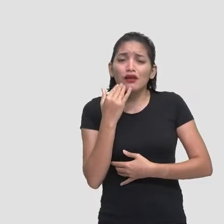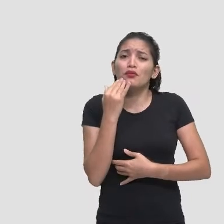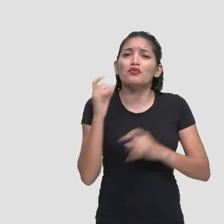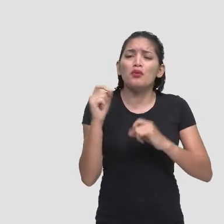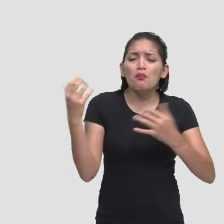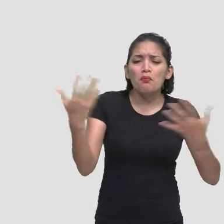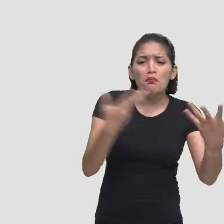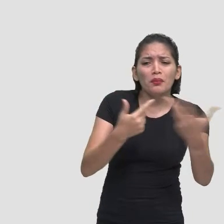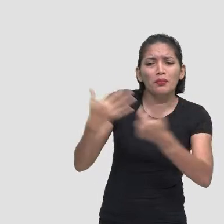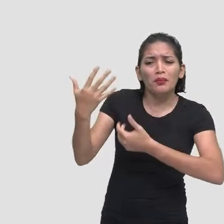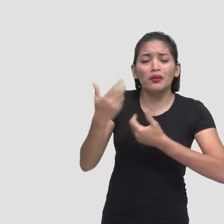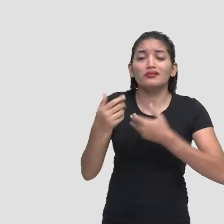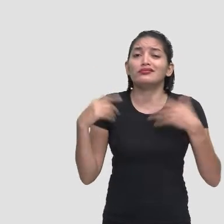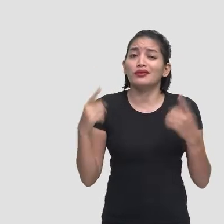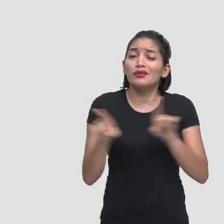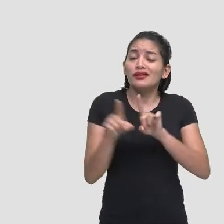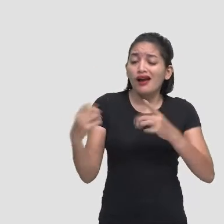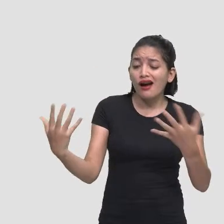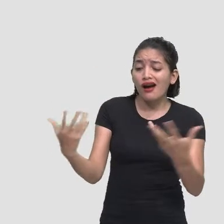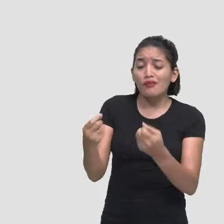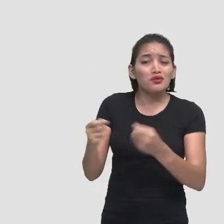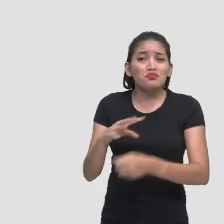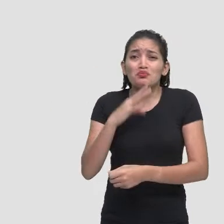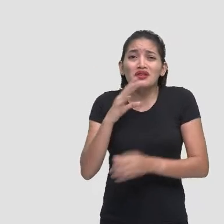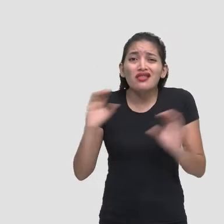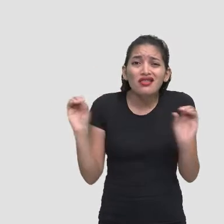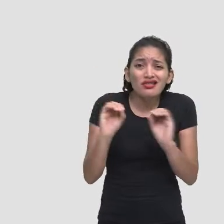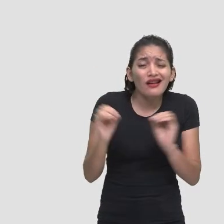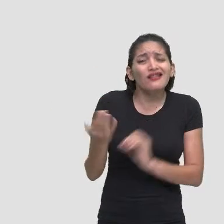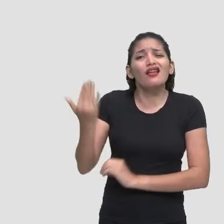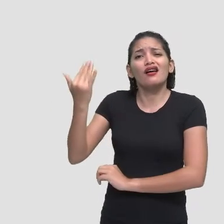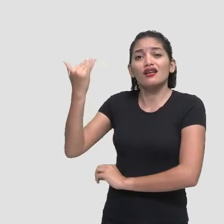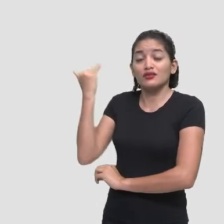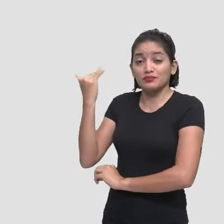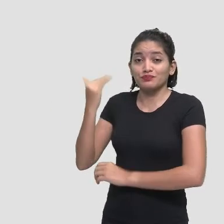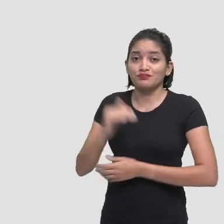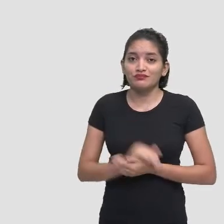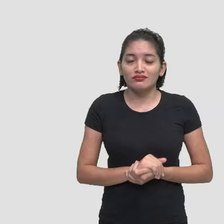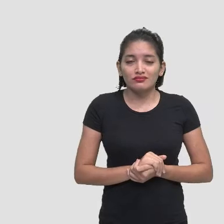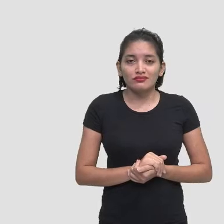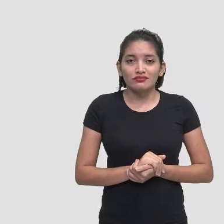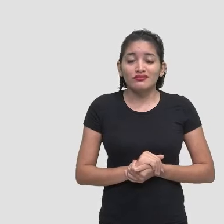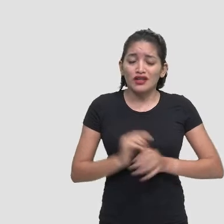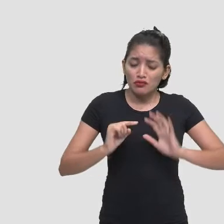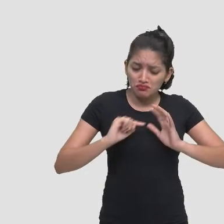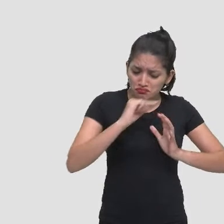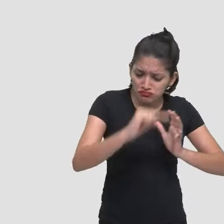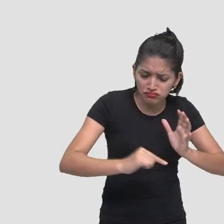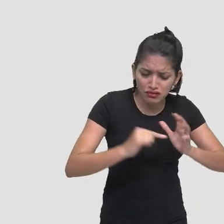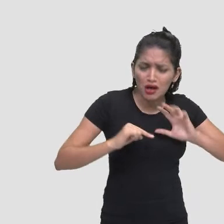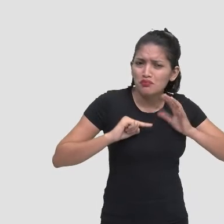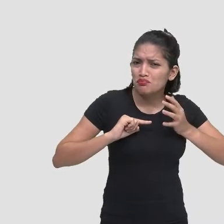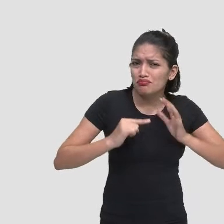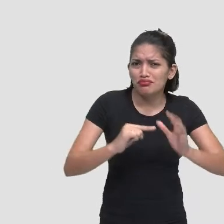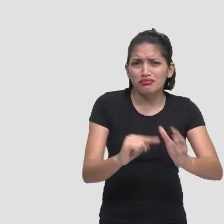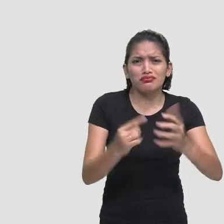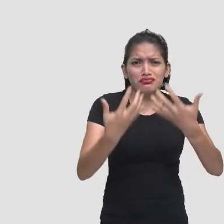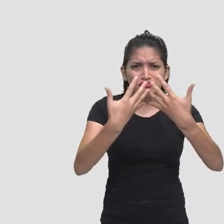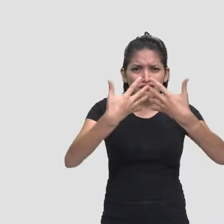disto. Para a beleza disto totalmente desconhecida dos antigos. Ó rodas, ó engrenagens,